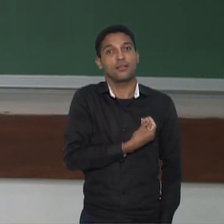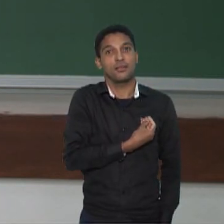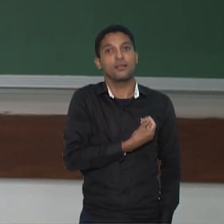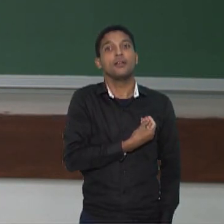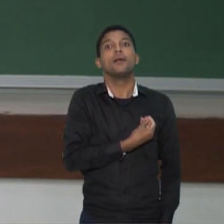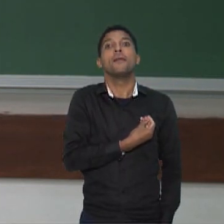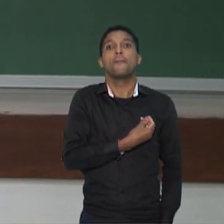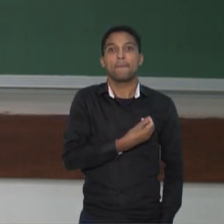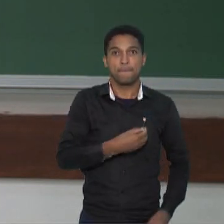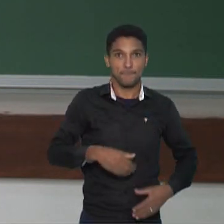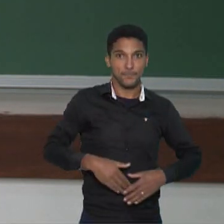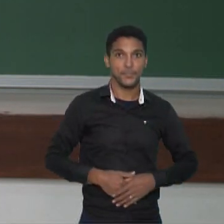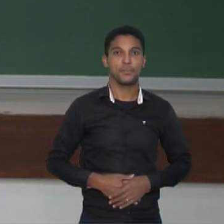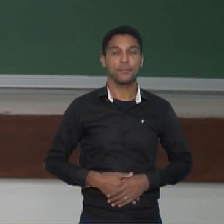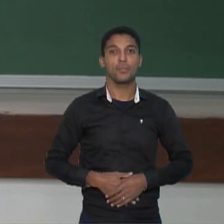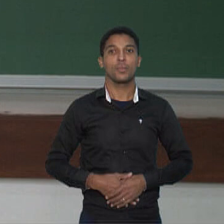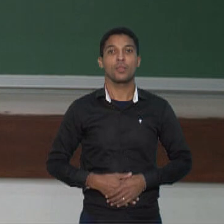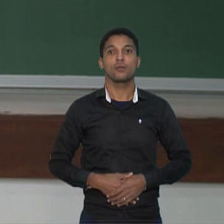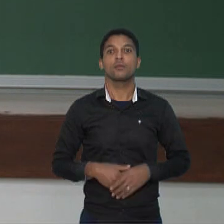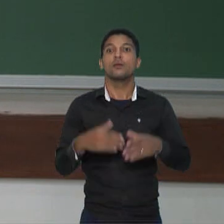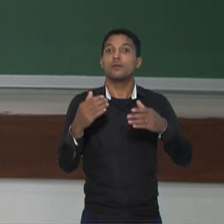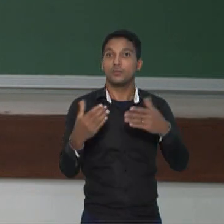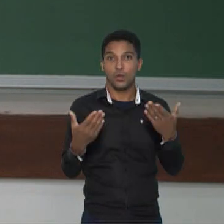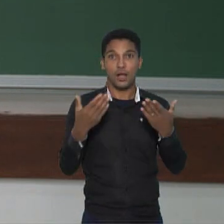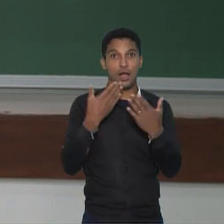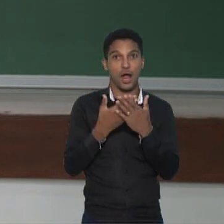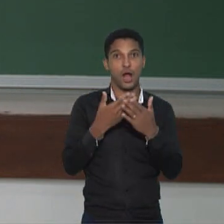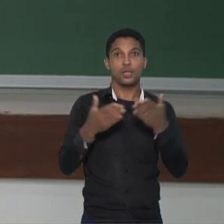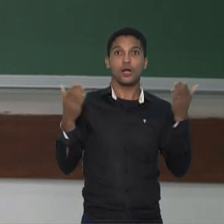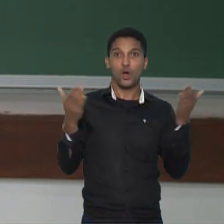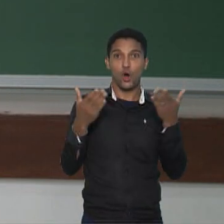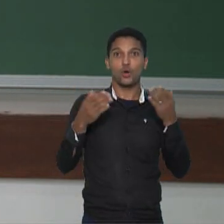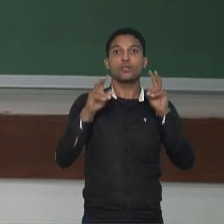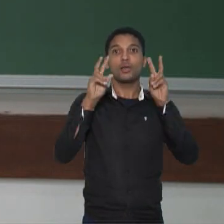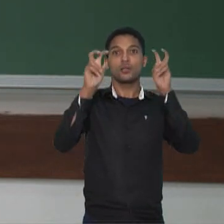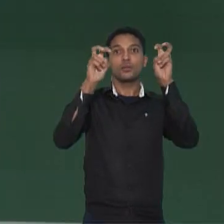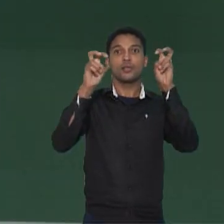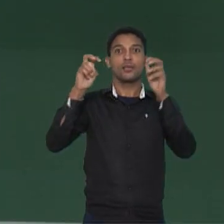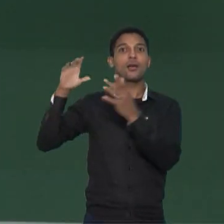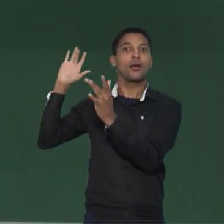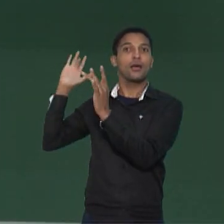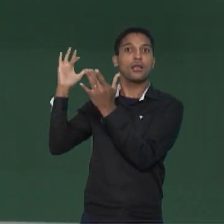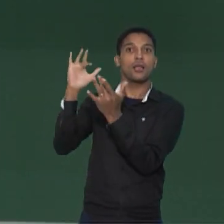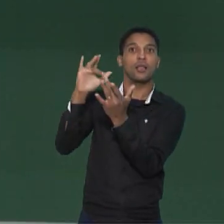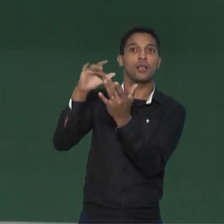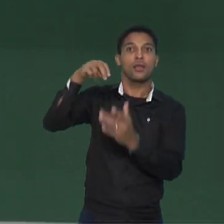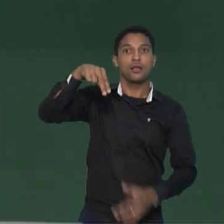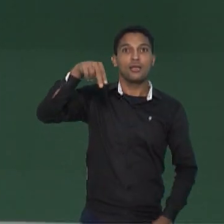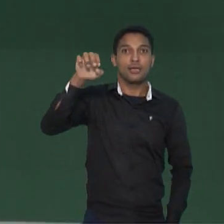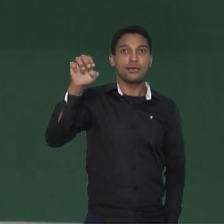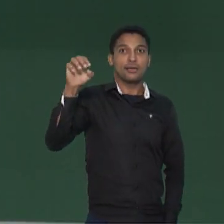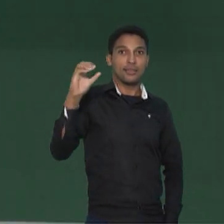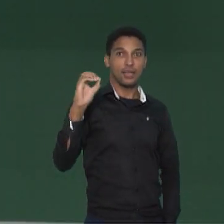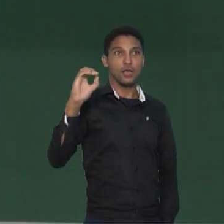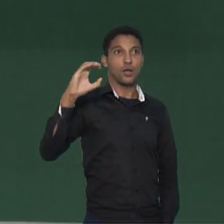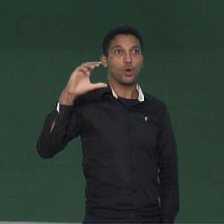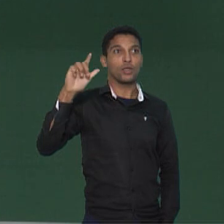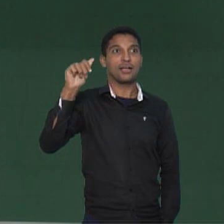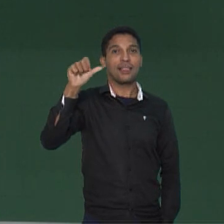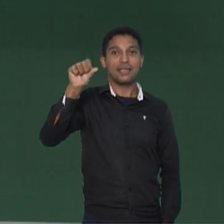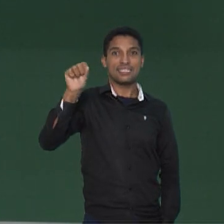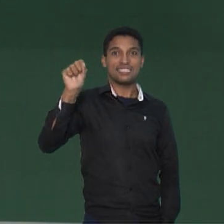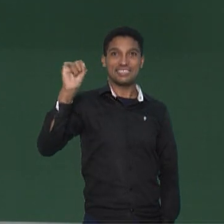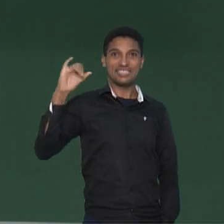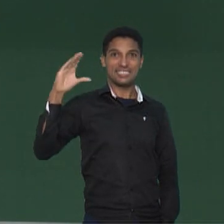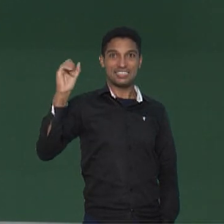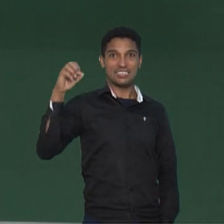professor postar para vocês, tá? Então a aula de hoje, pessoal, é sobre o neoclassicismo. O que a gente vai fazer? Os grandes